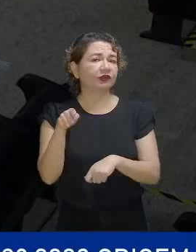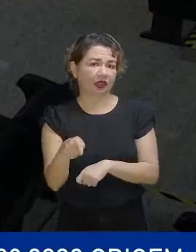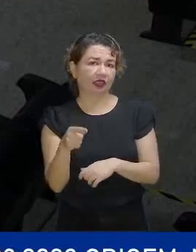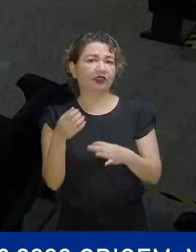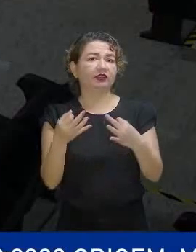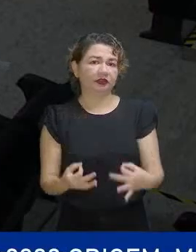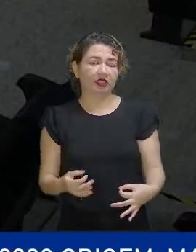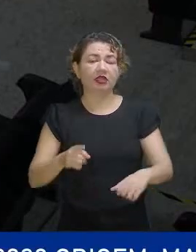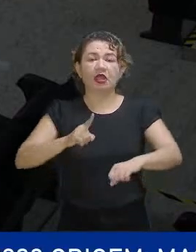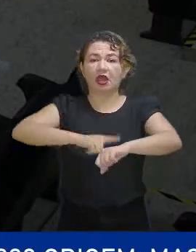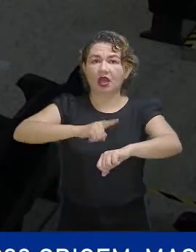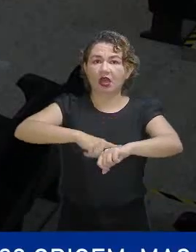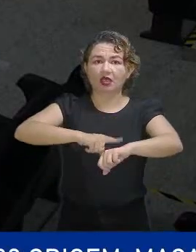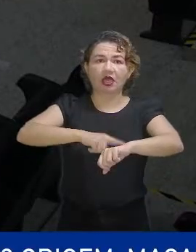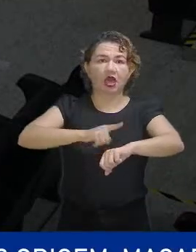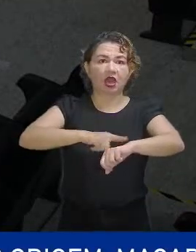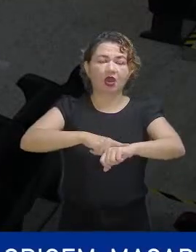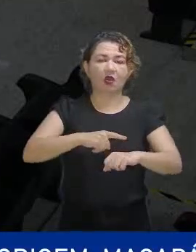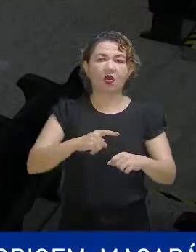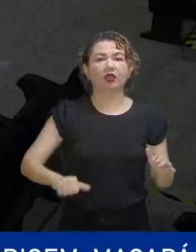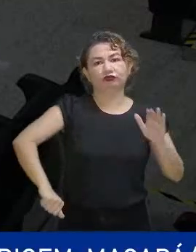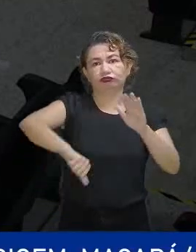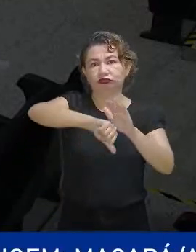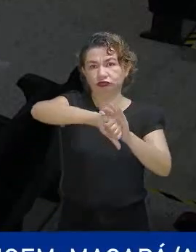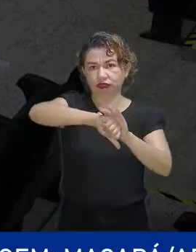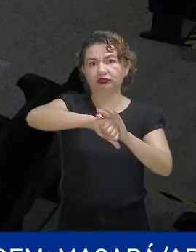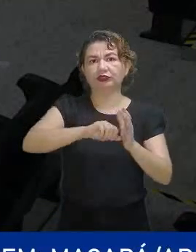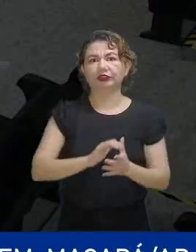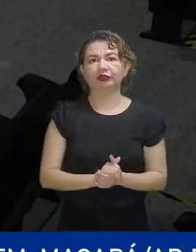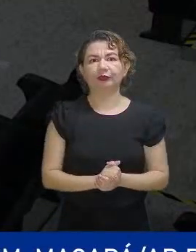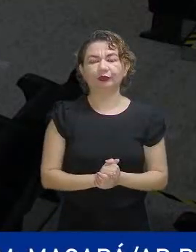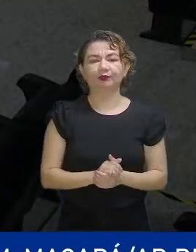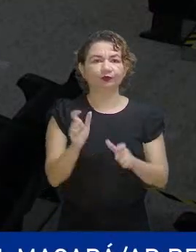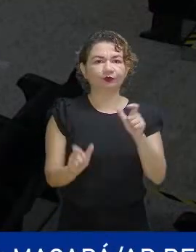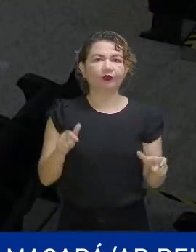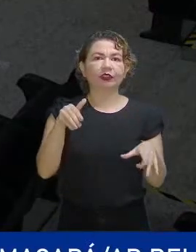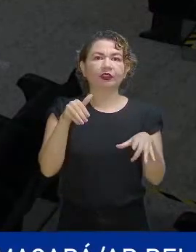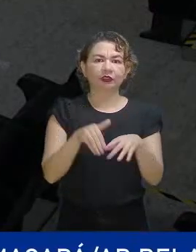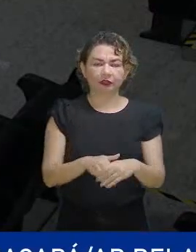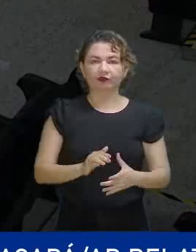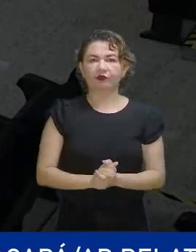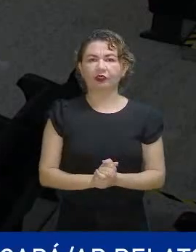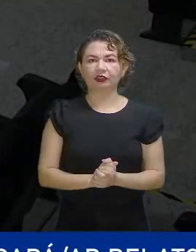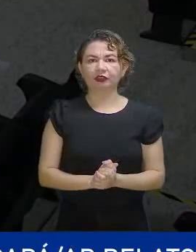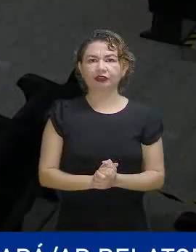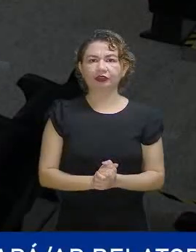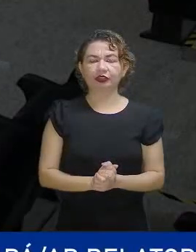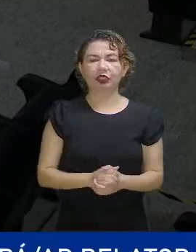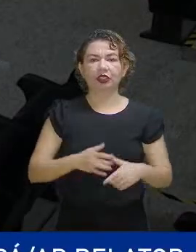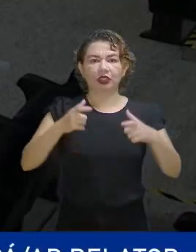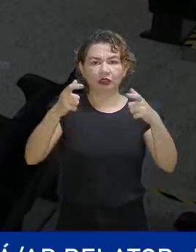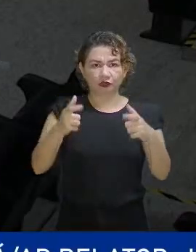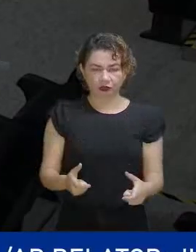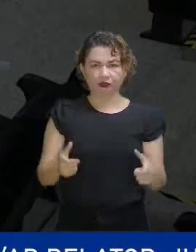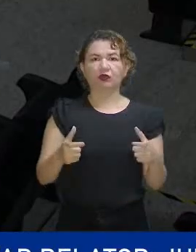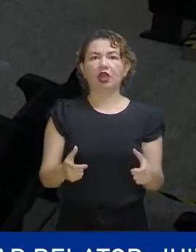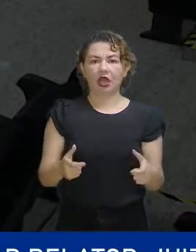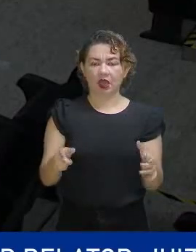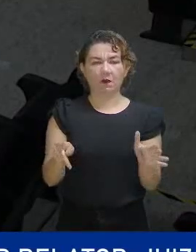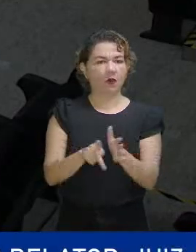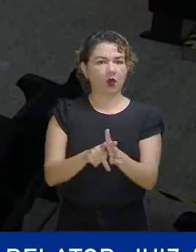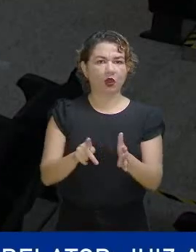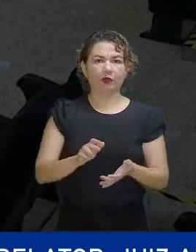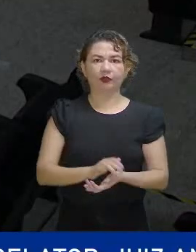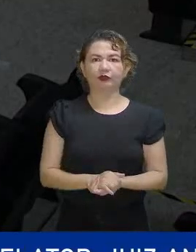regularização no momento da consumação do crime, que o eleitor vote no domicílio eleitoral do candidato indicado pelo